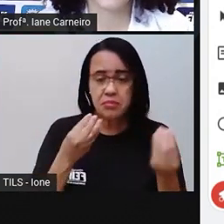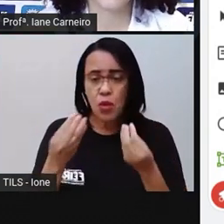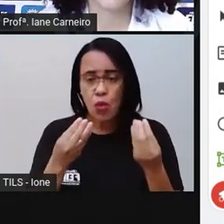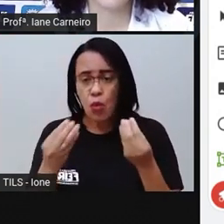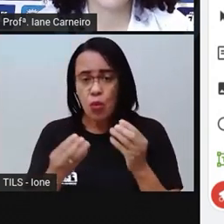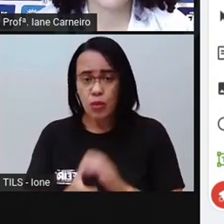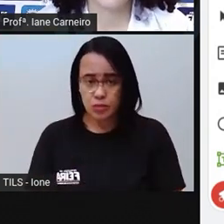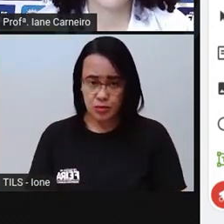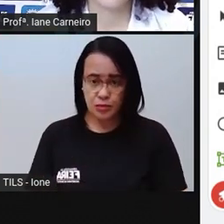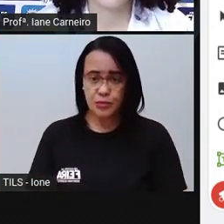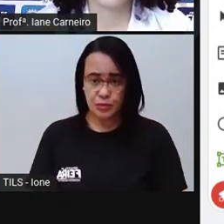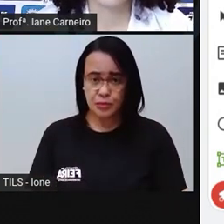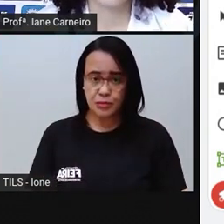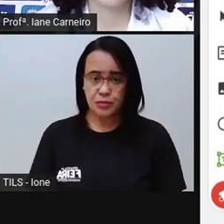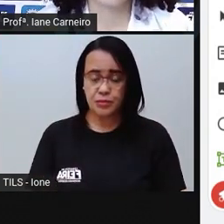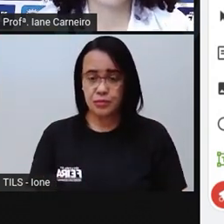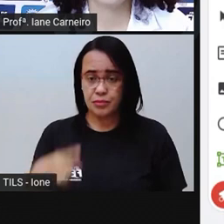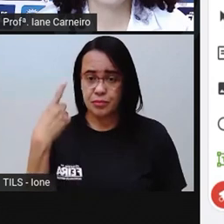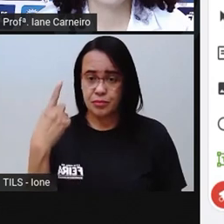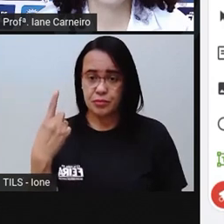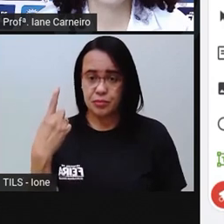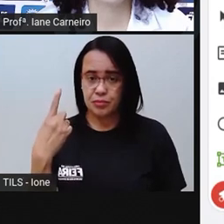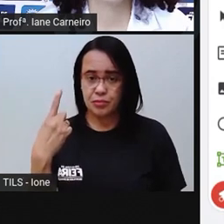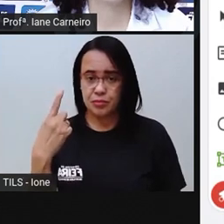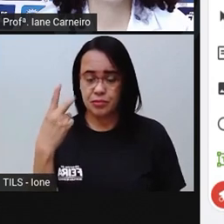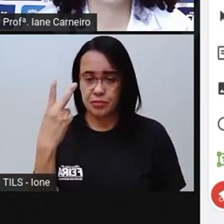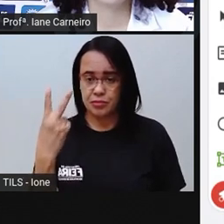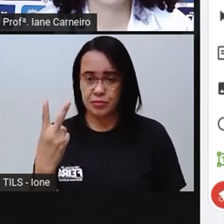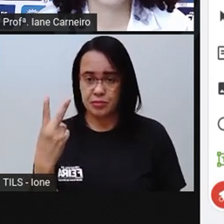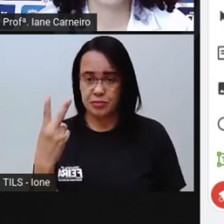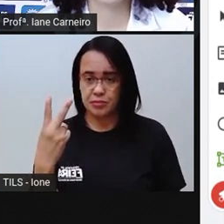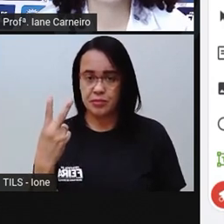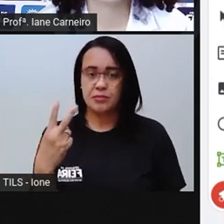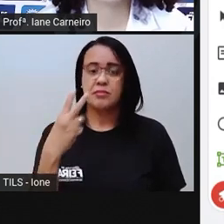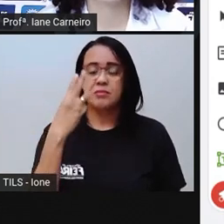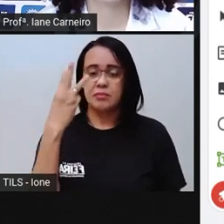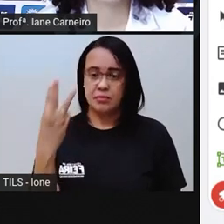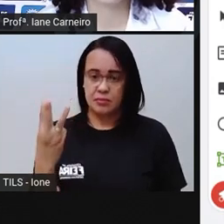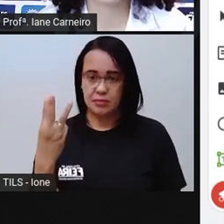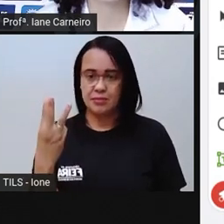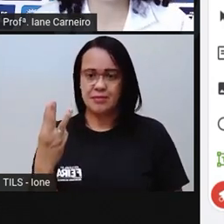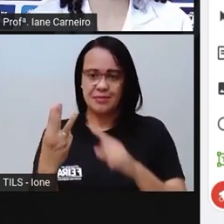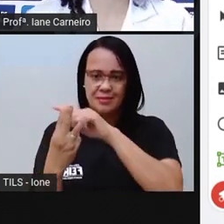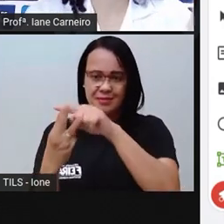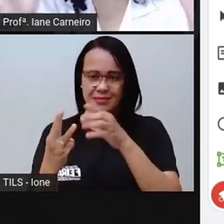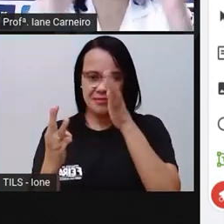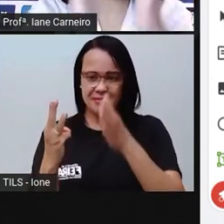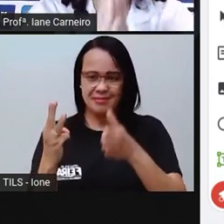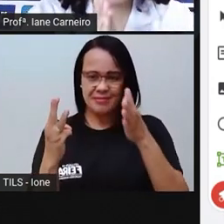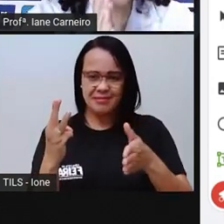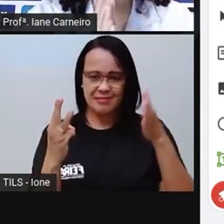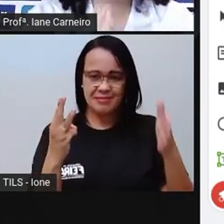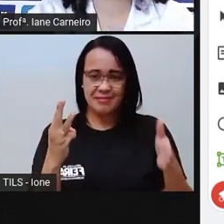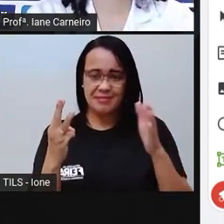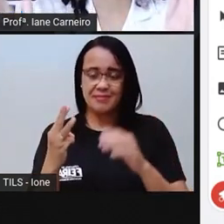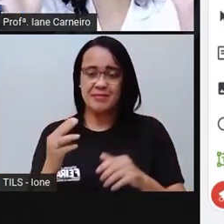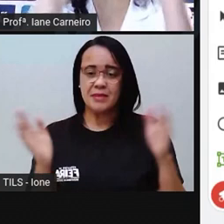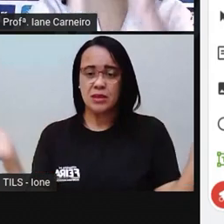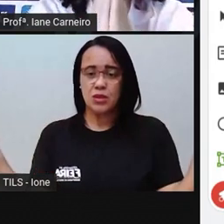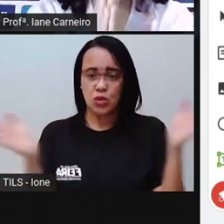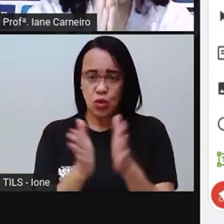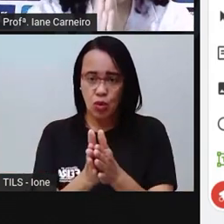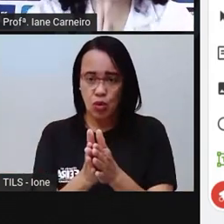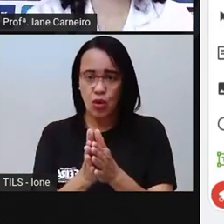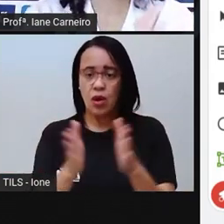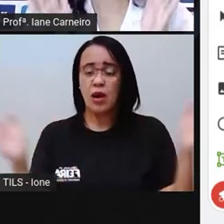Vamos ver, ó. Um, dois, três. Vamos ver, ó. A,